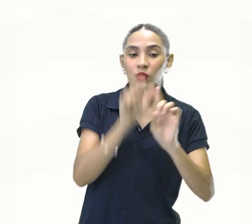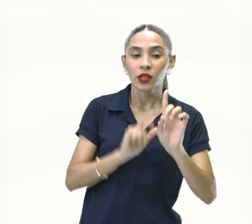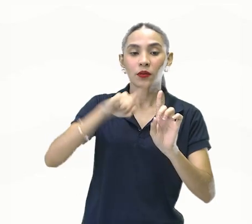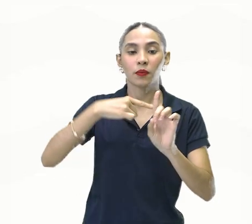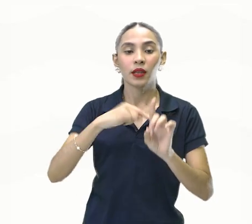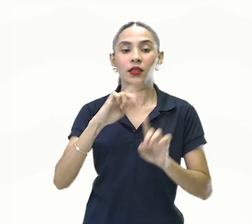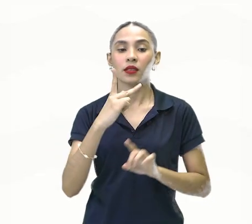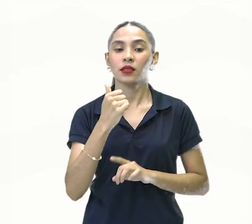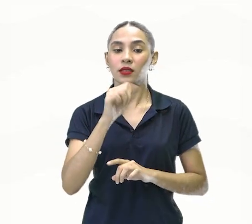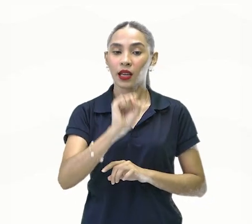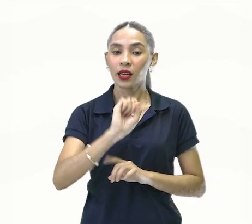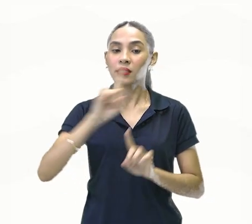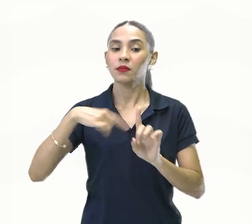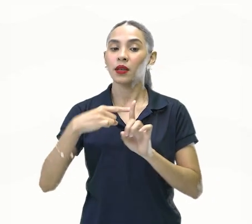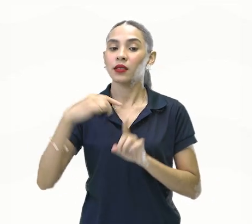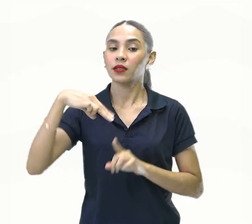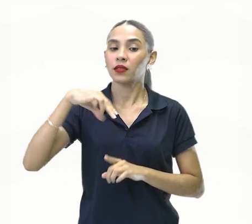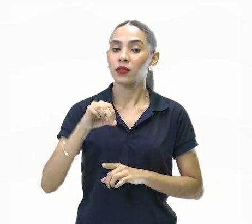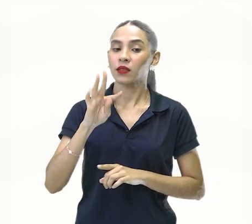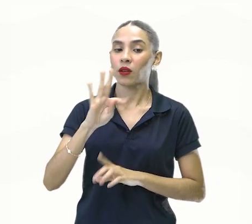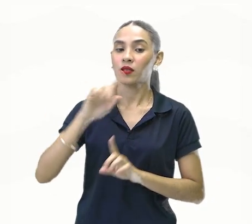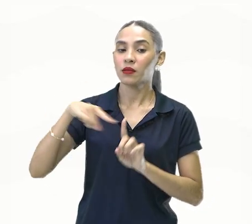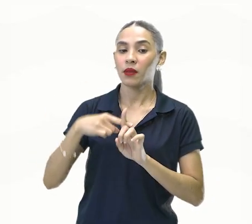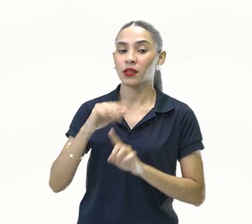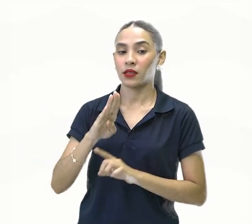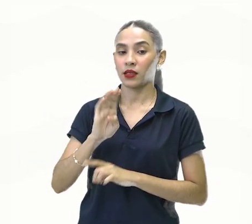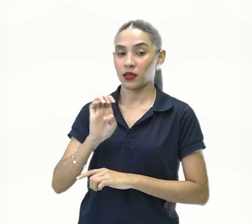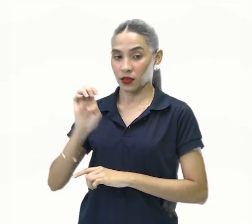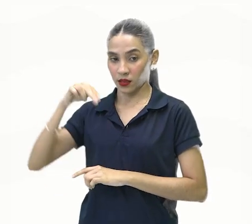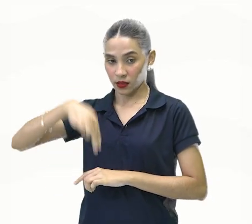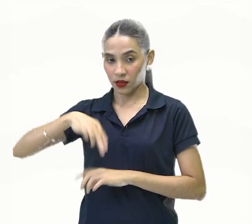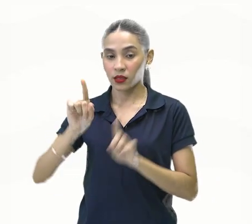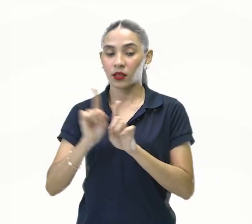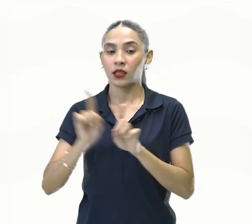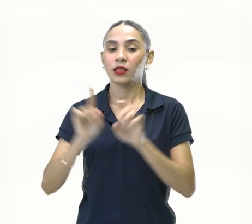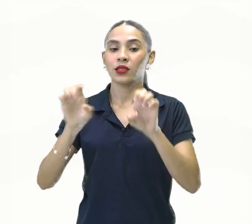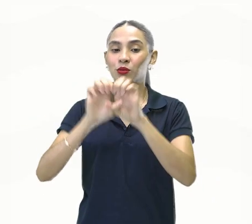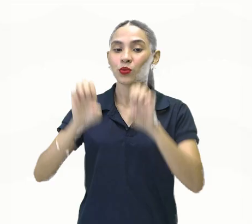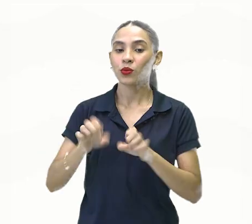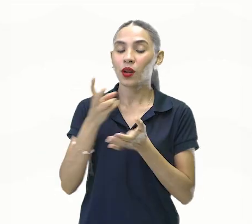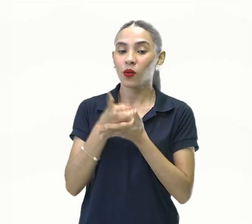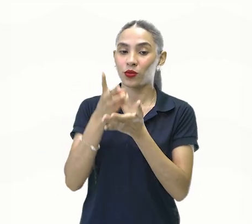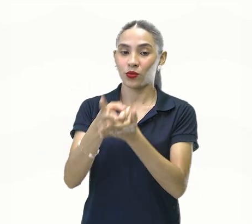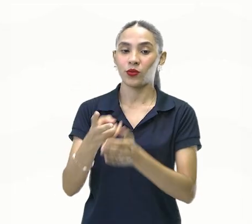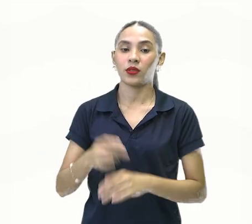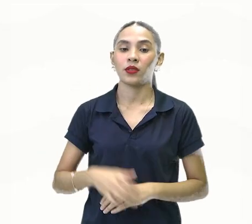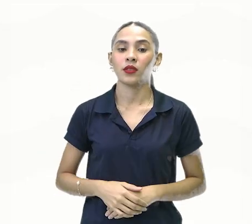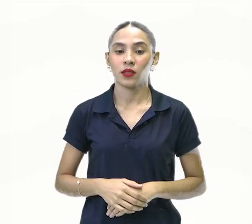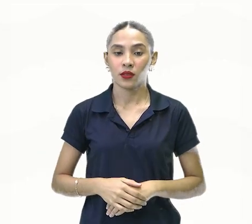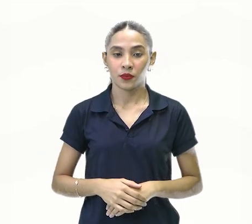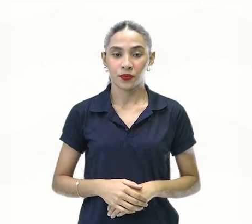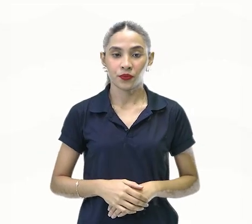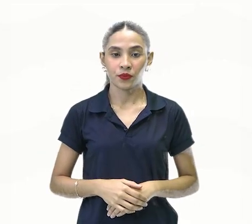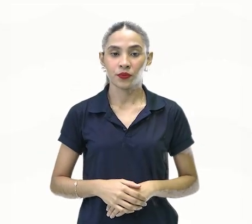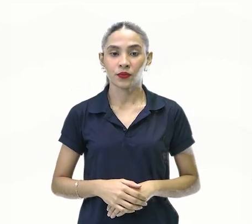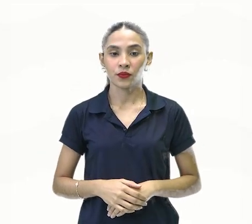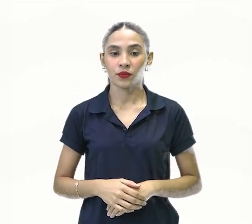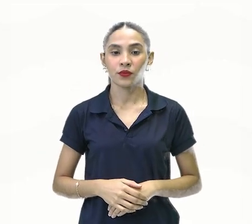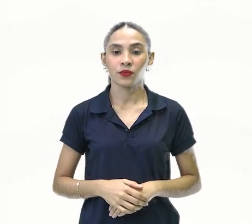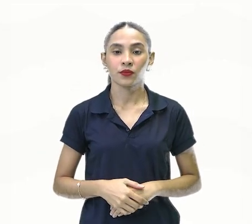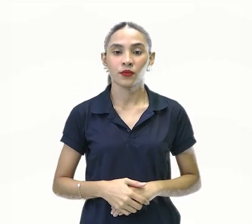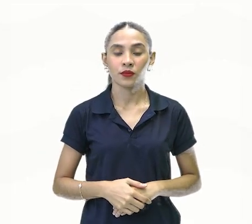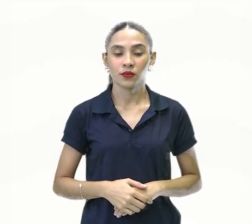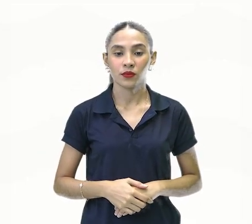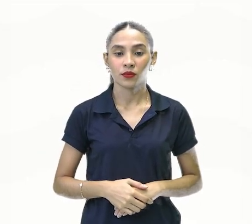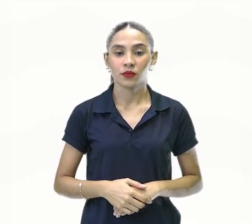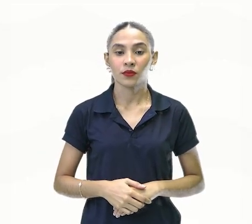has, mais o not, mais been, né, que faz parte dessa estrutura. She hasn't been exercising